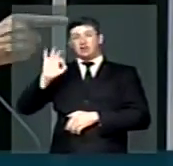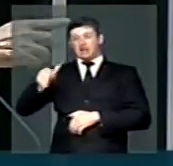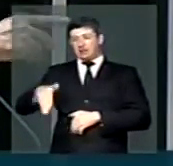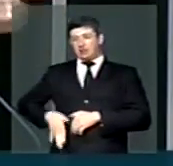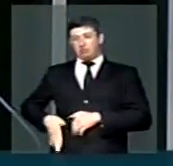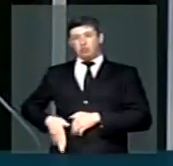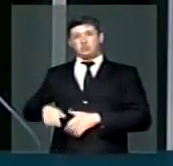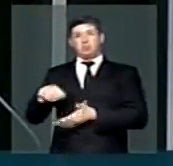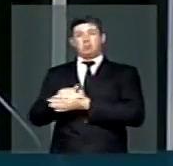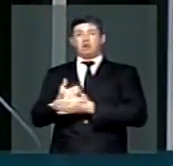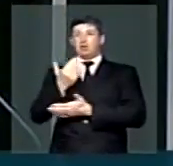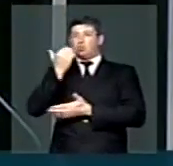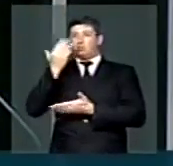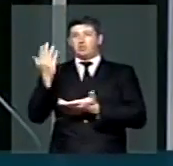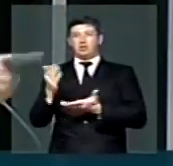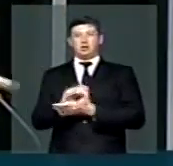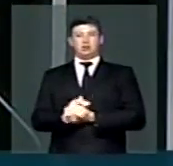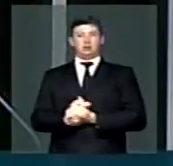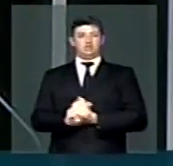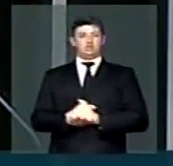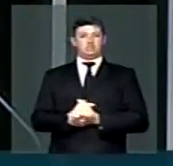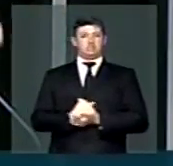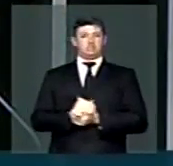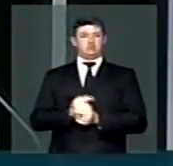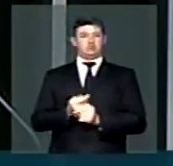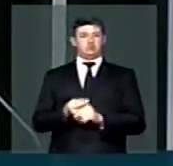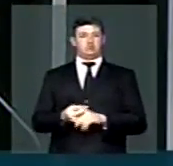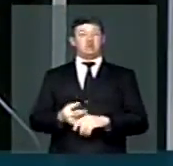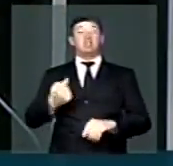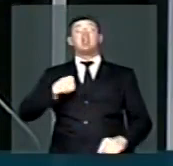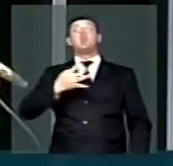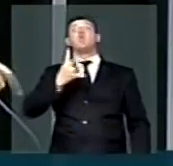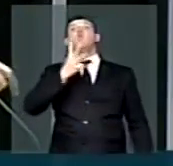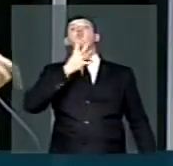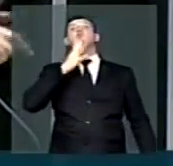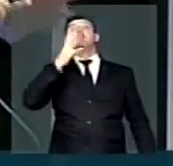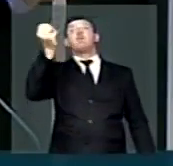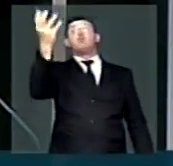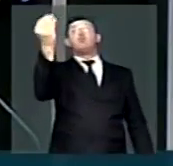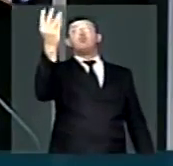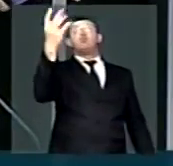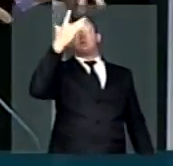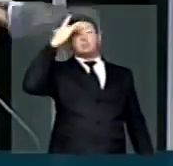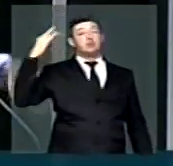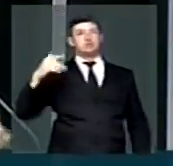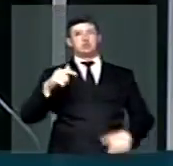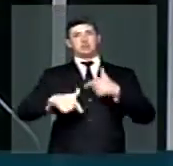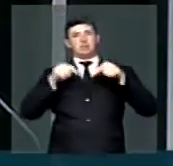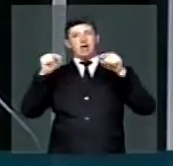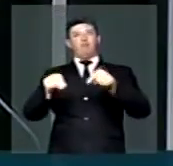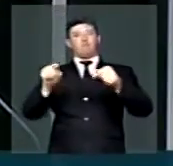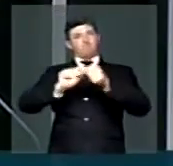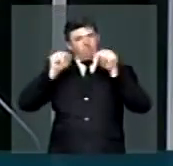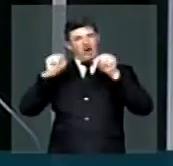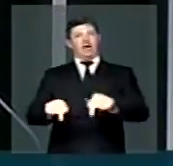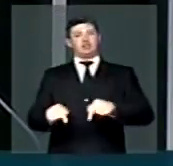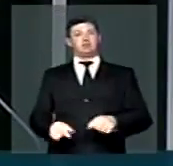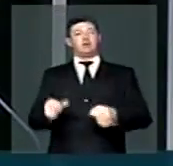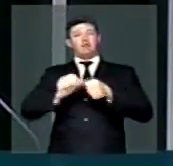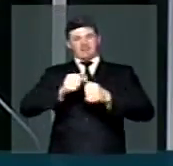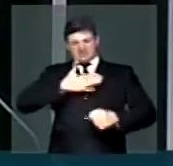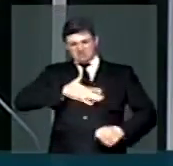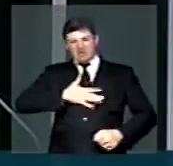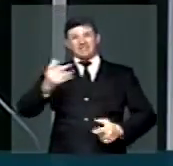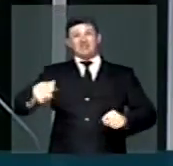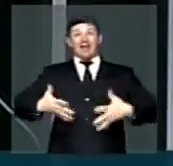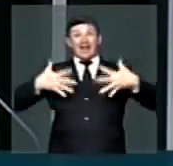no bolso para saciar a sua fome. Eu conheço muitos dos que fazem isso, e fazem com prazer